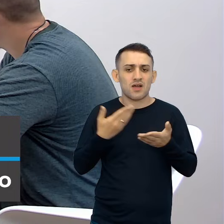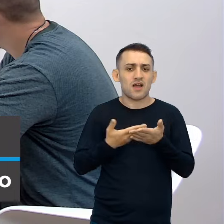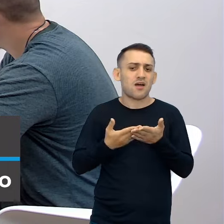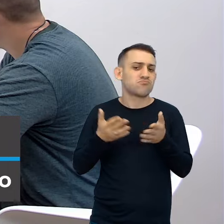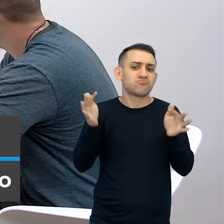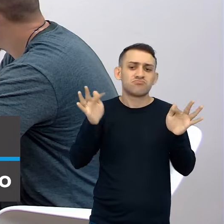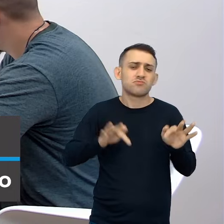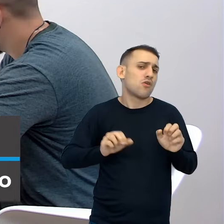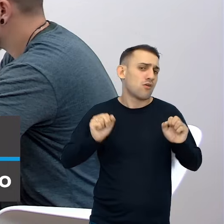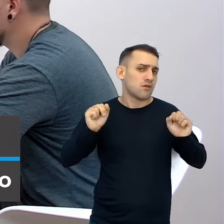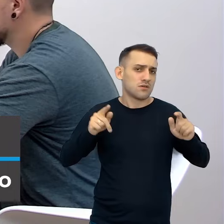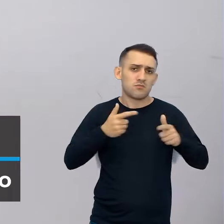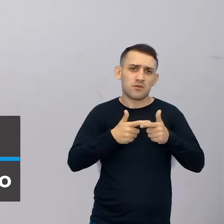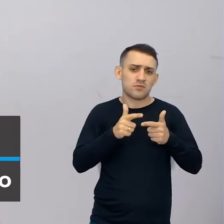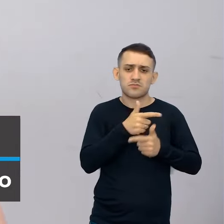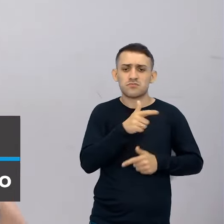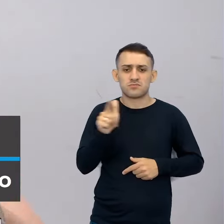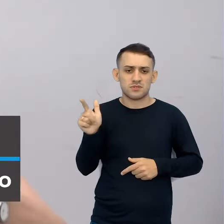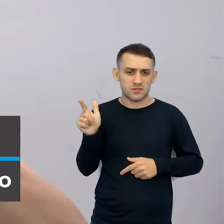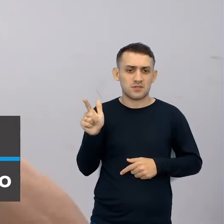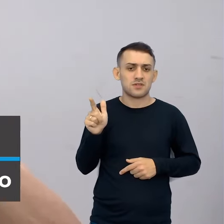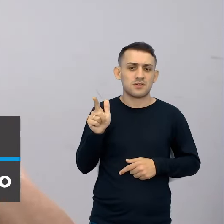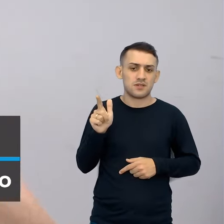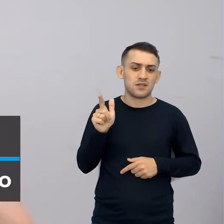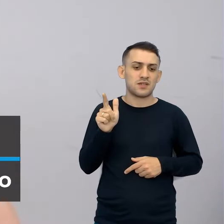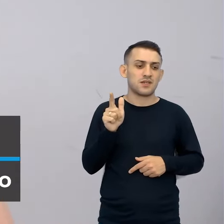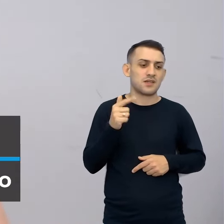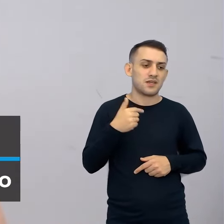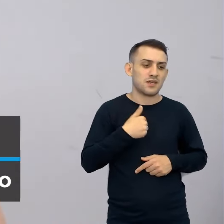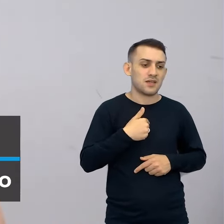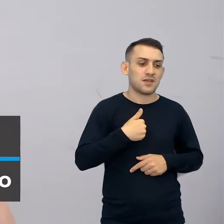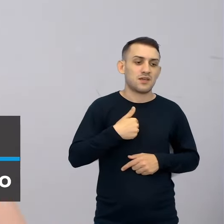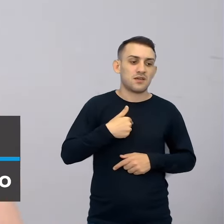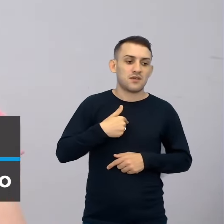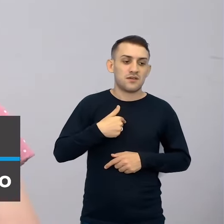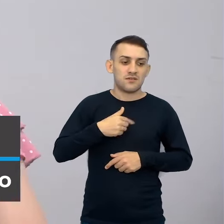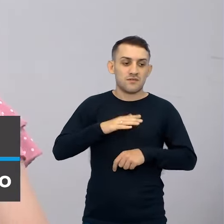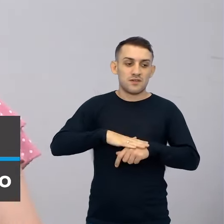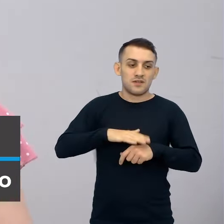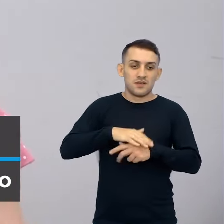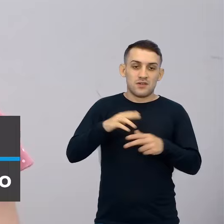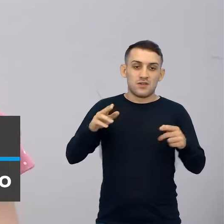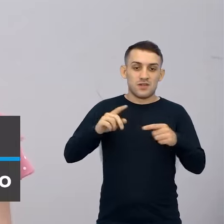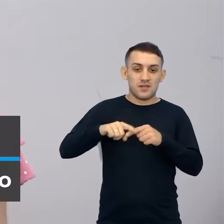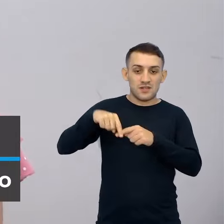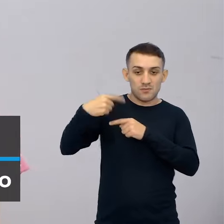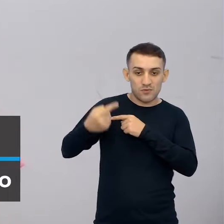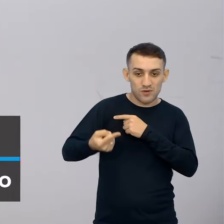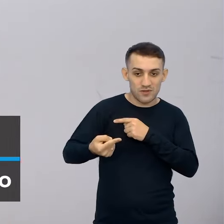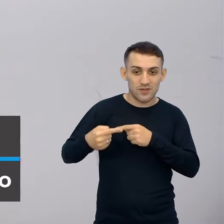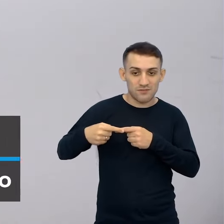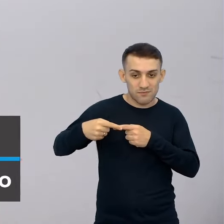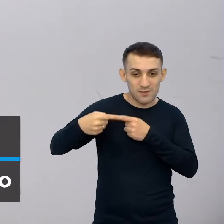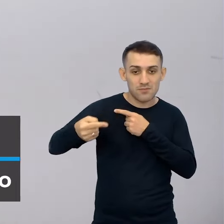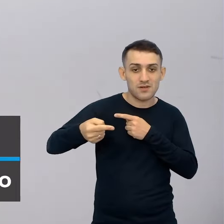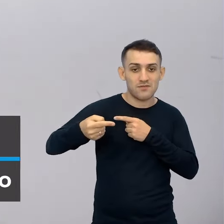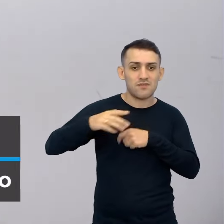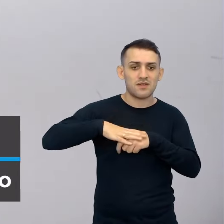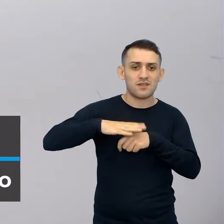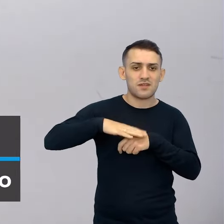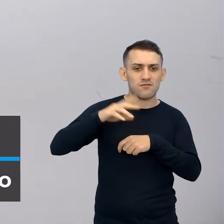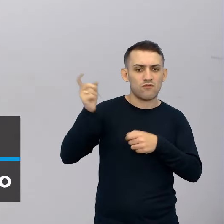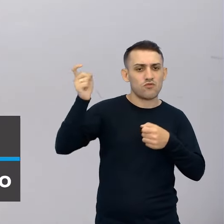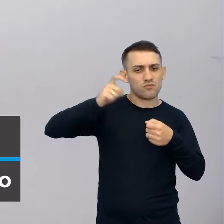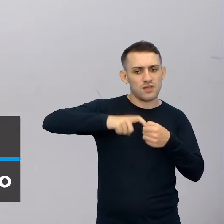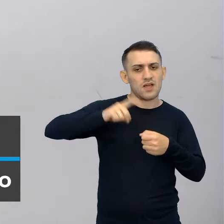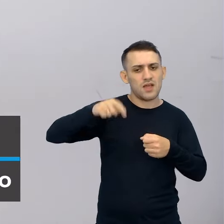Ok, não tem problema. Essa coisa de eu guardar o que eu estou fazendo e retomar na próxima semana na outra aula, também é um